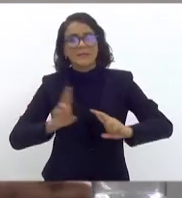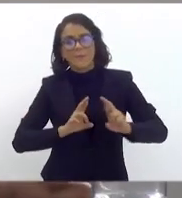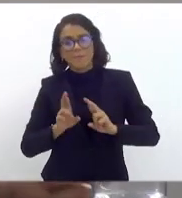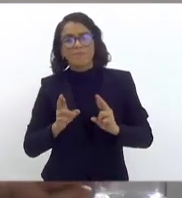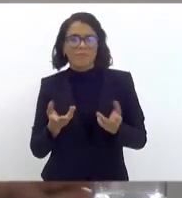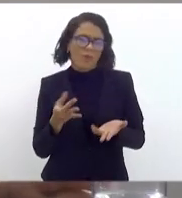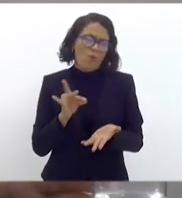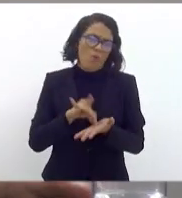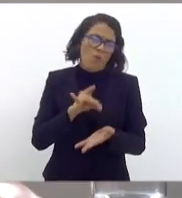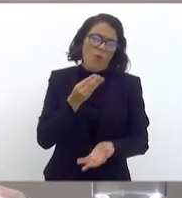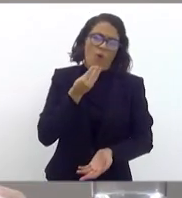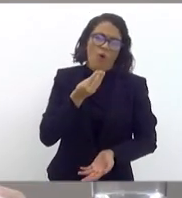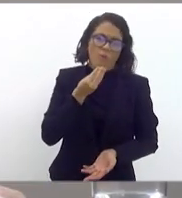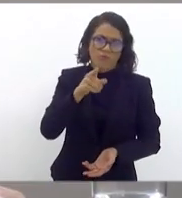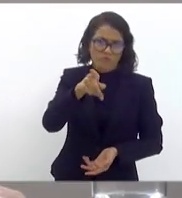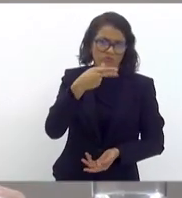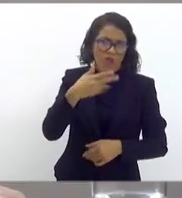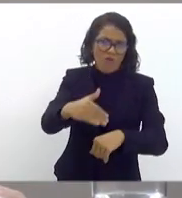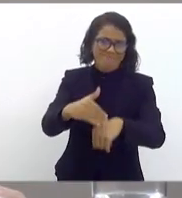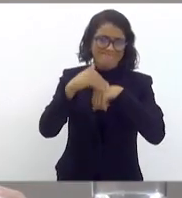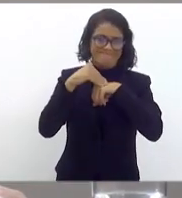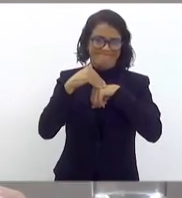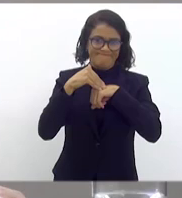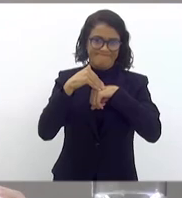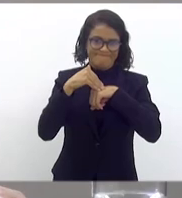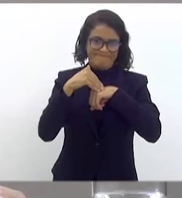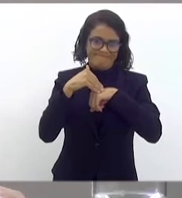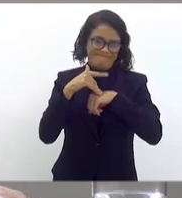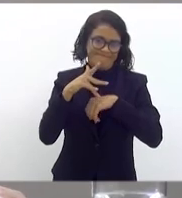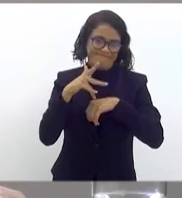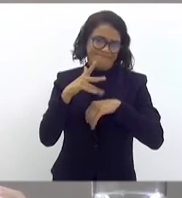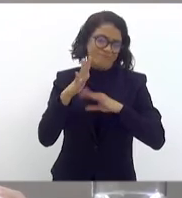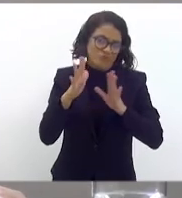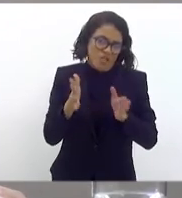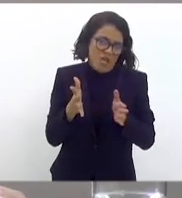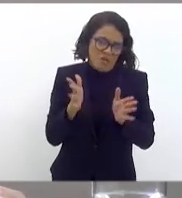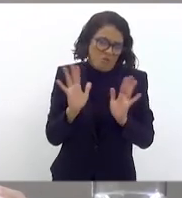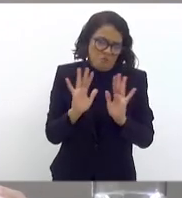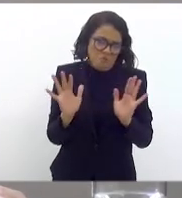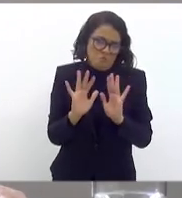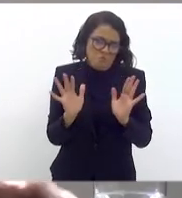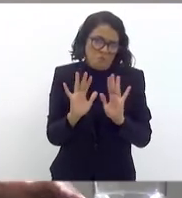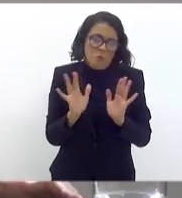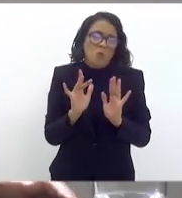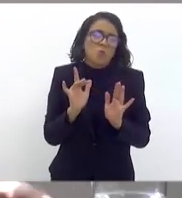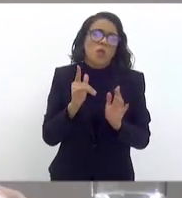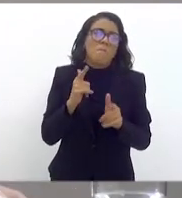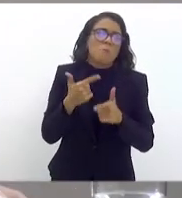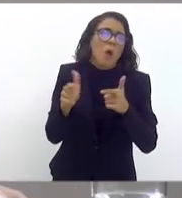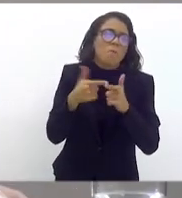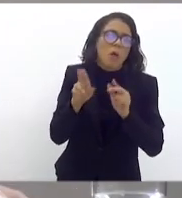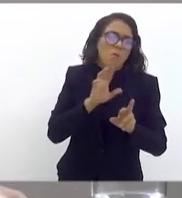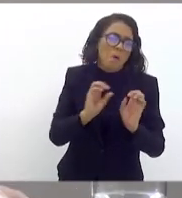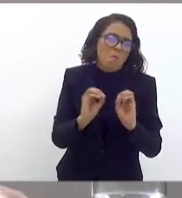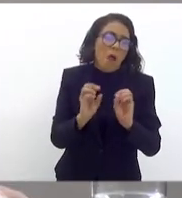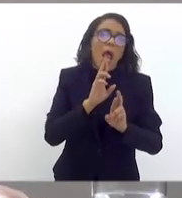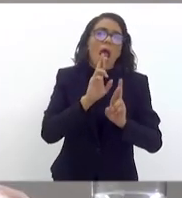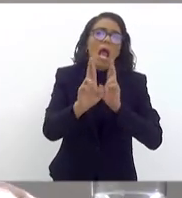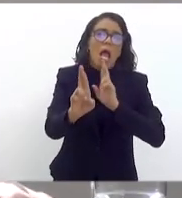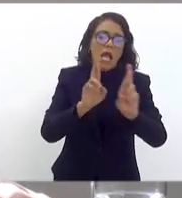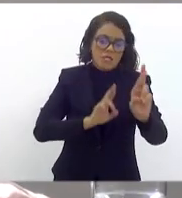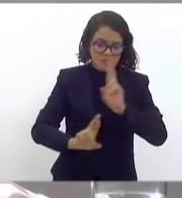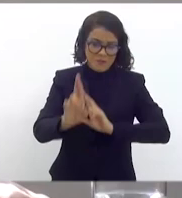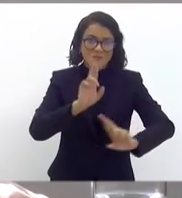evidente, o senhor já disse que tem toda a... que não vai ter nenhum óbice em responder, mas nós